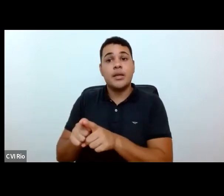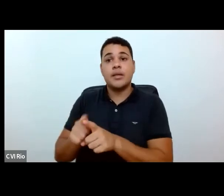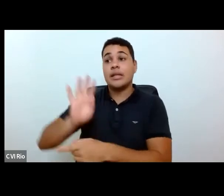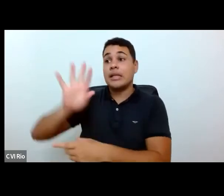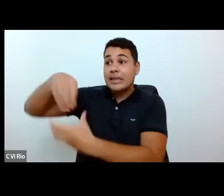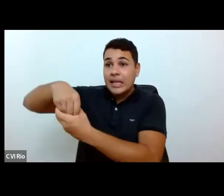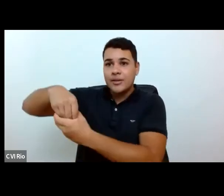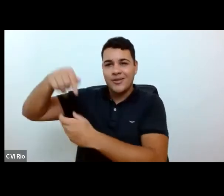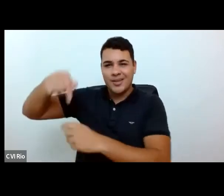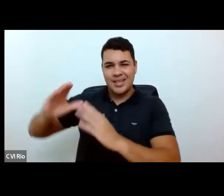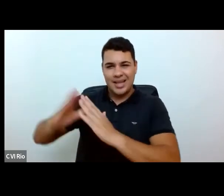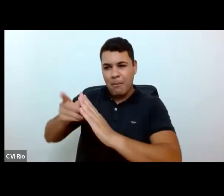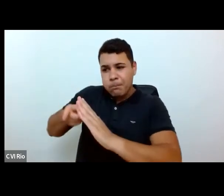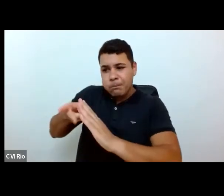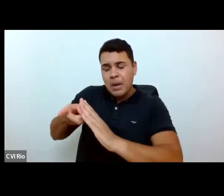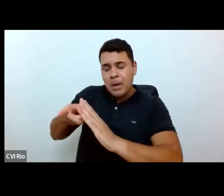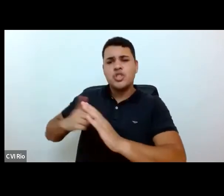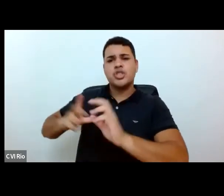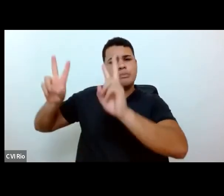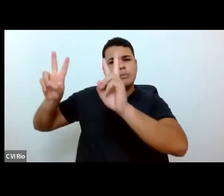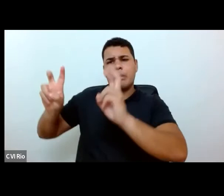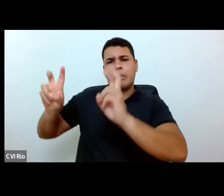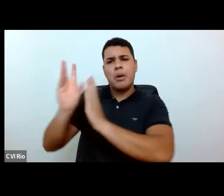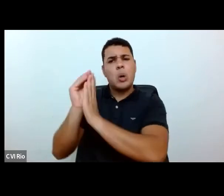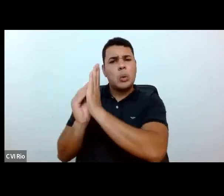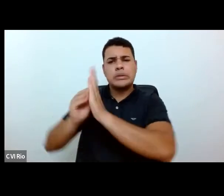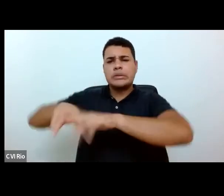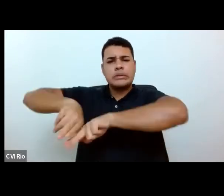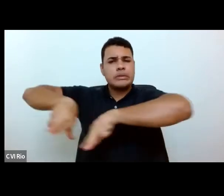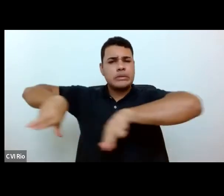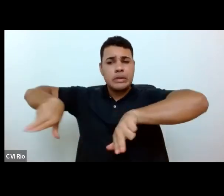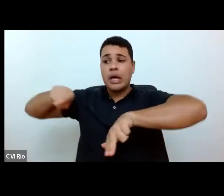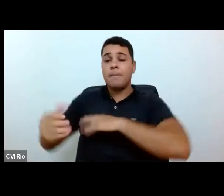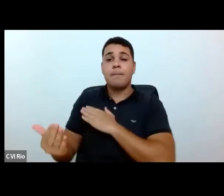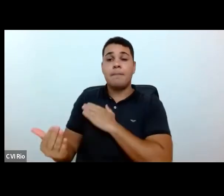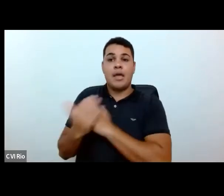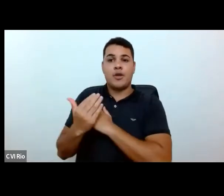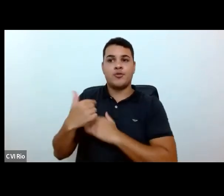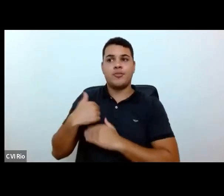Rio de Janeiro, porque todos os processos absurdos e